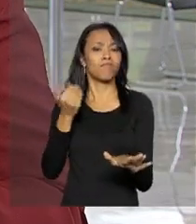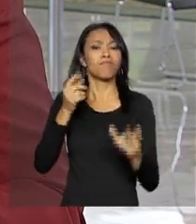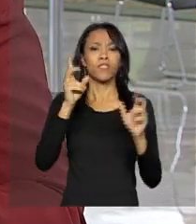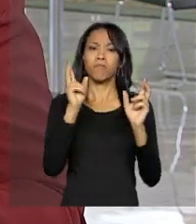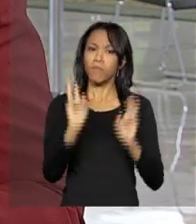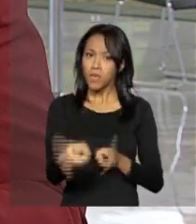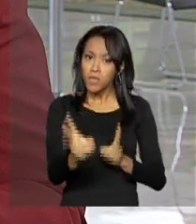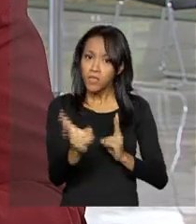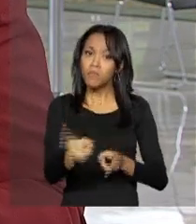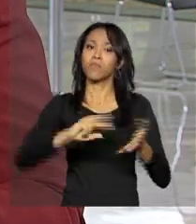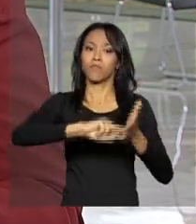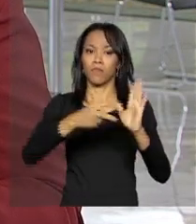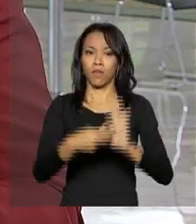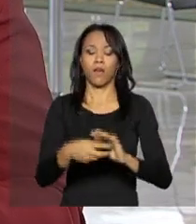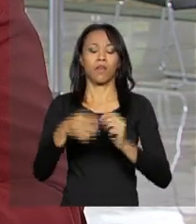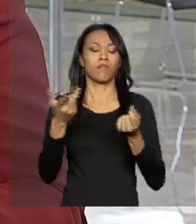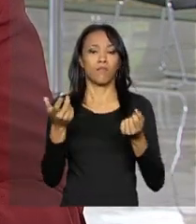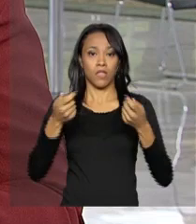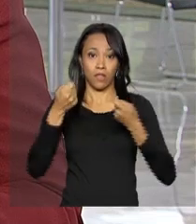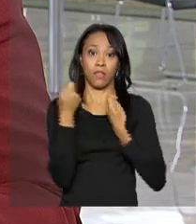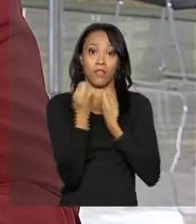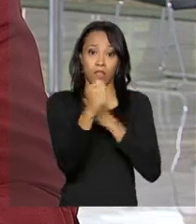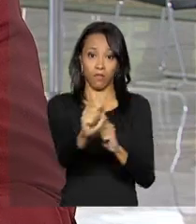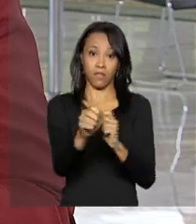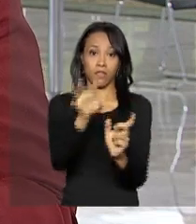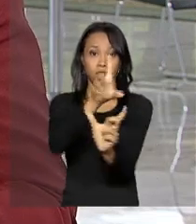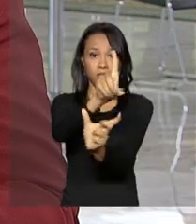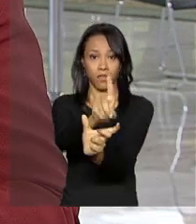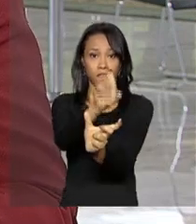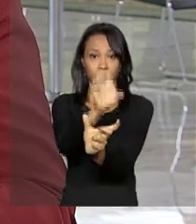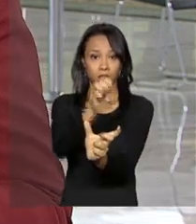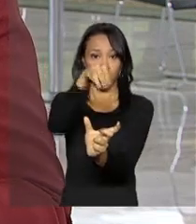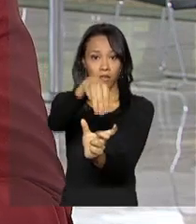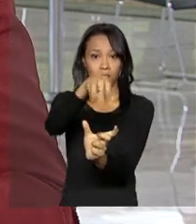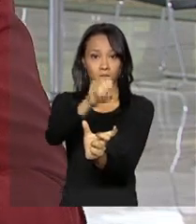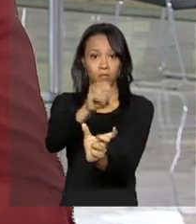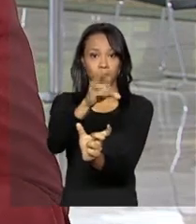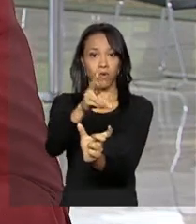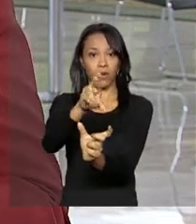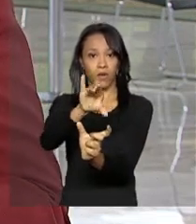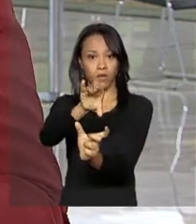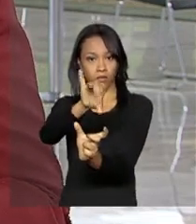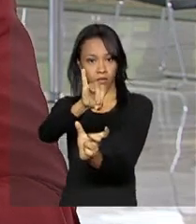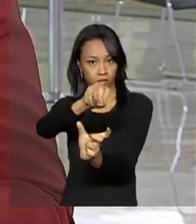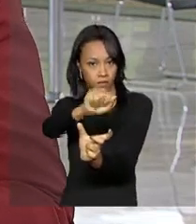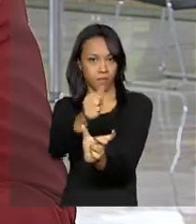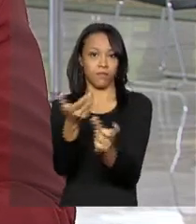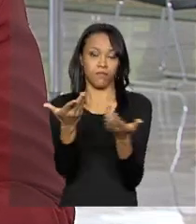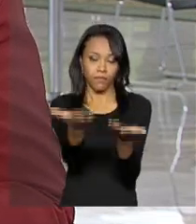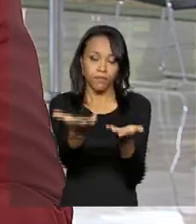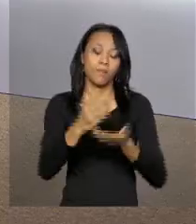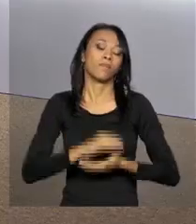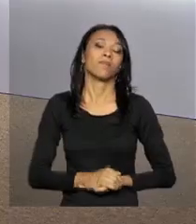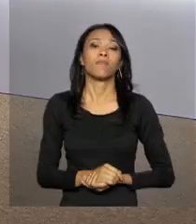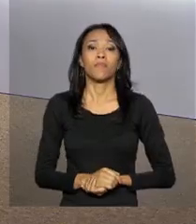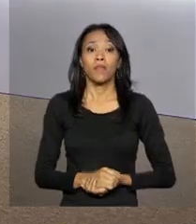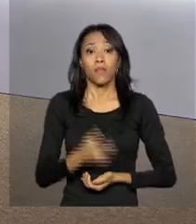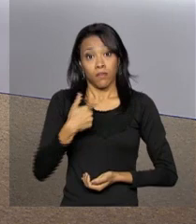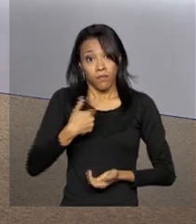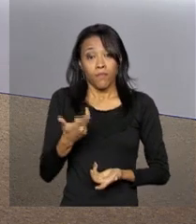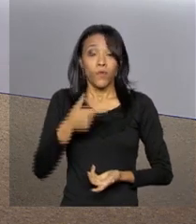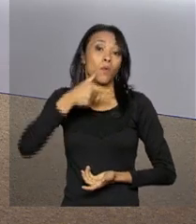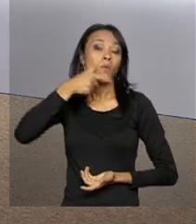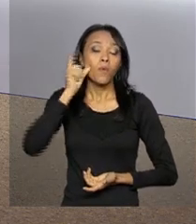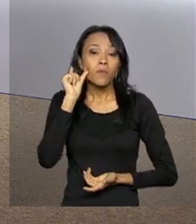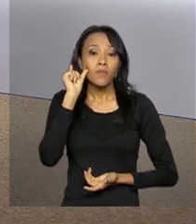também, que contaram com a participação de artistas, juristas e também mulheres. Daniele. Bom, Daniela,